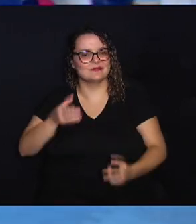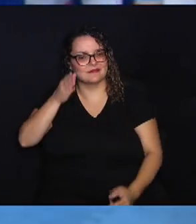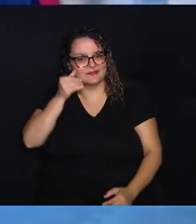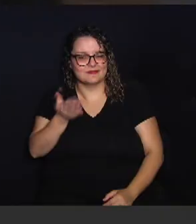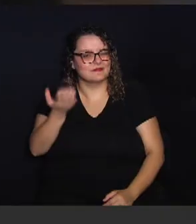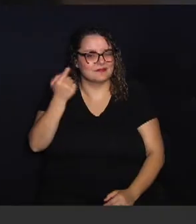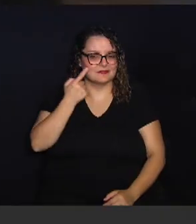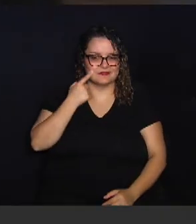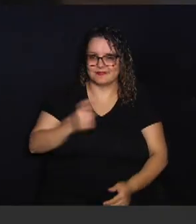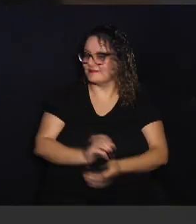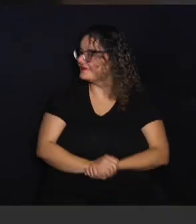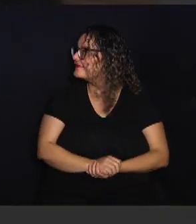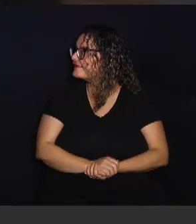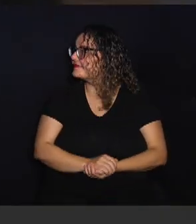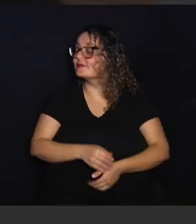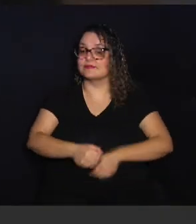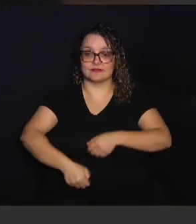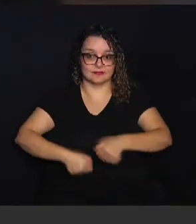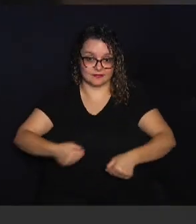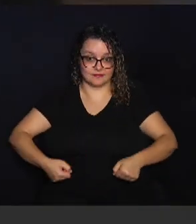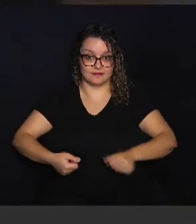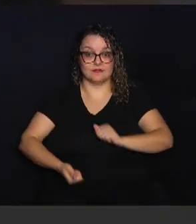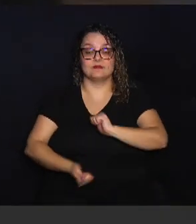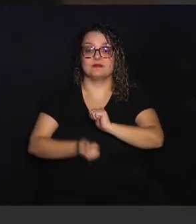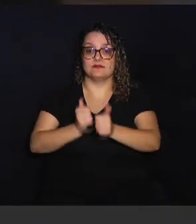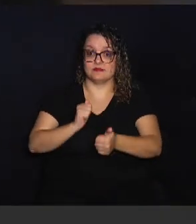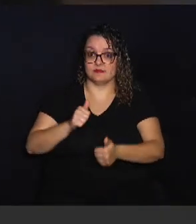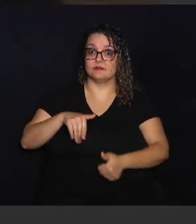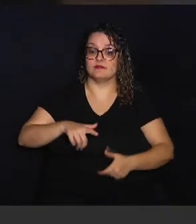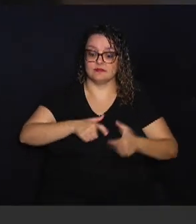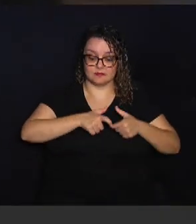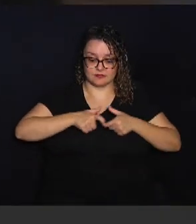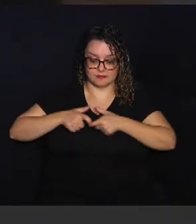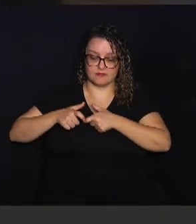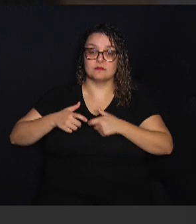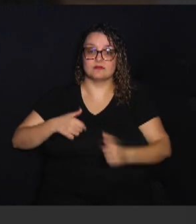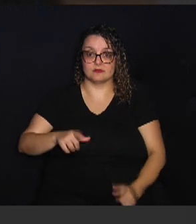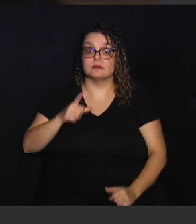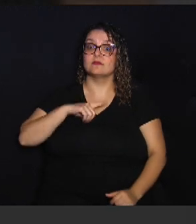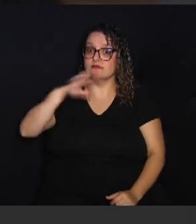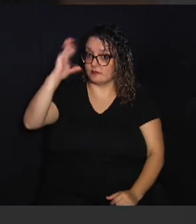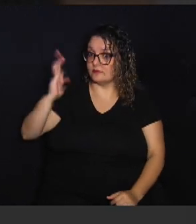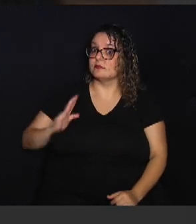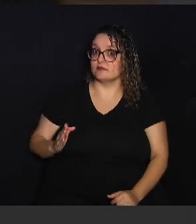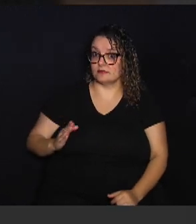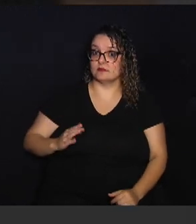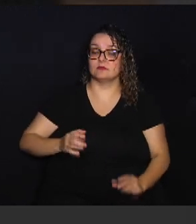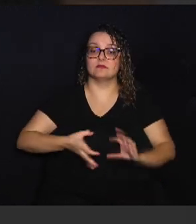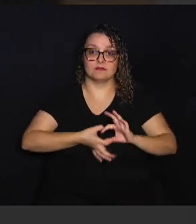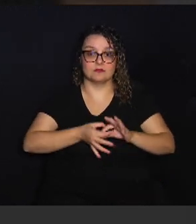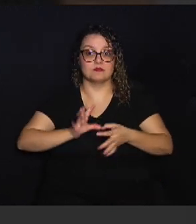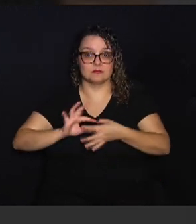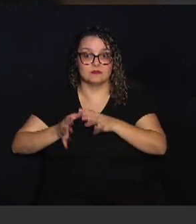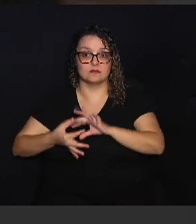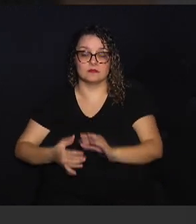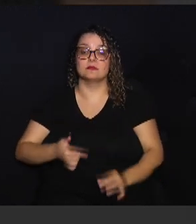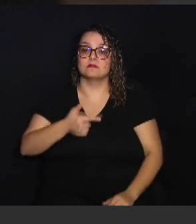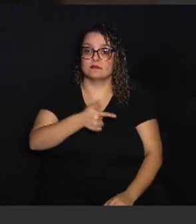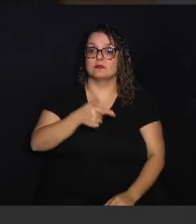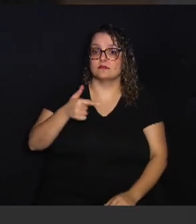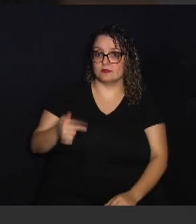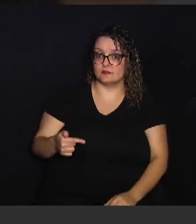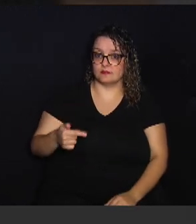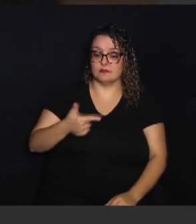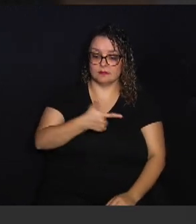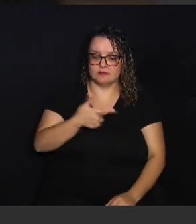vamos conferir. O judô é o esporte que mais medalhas trouxe para o Brasil nos Jogos Olímpicos, com 27